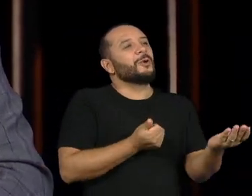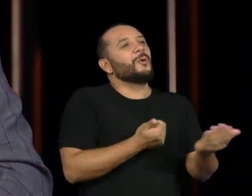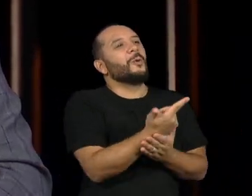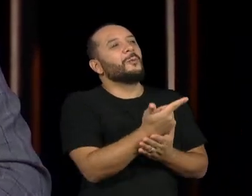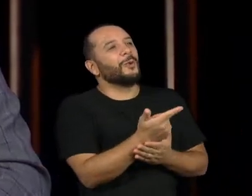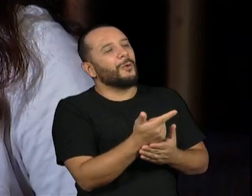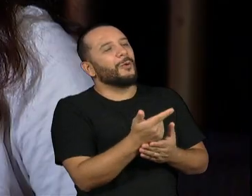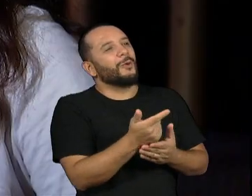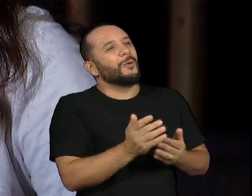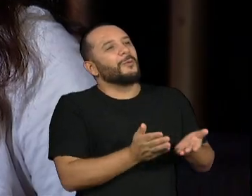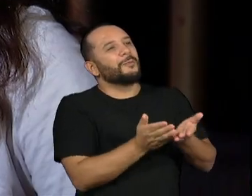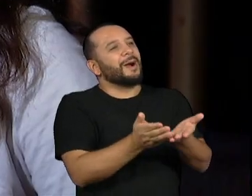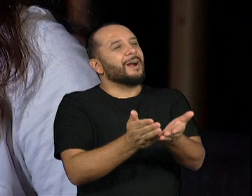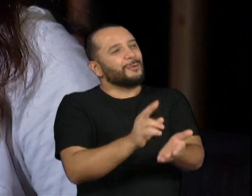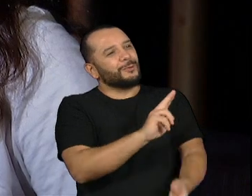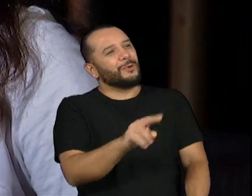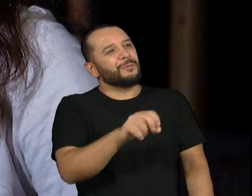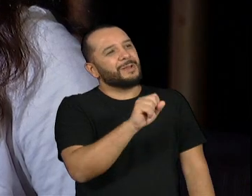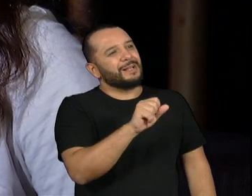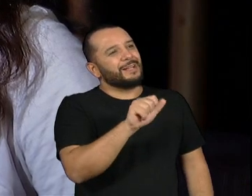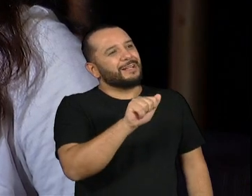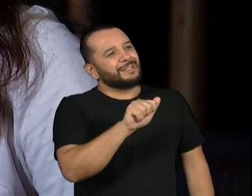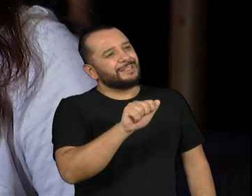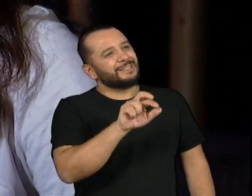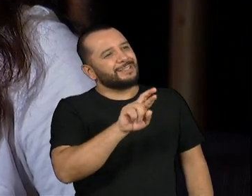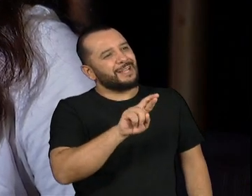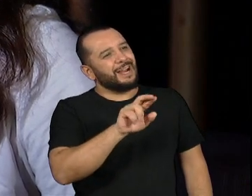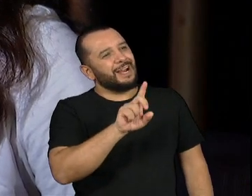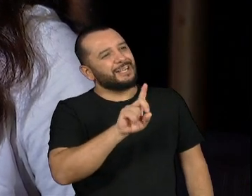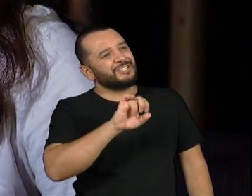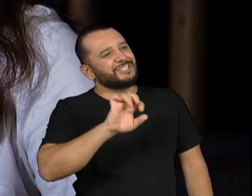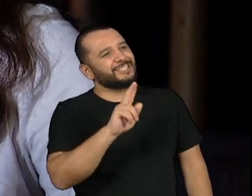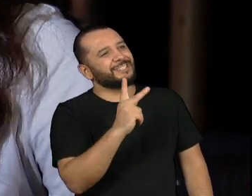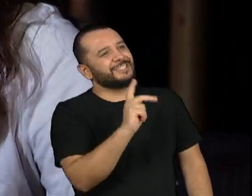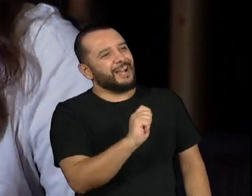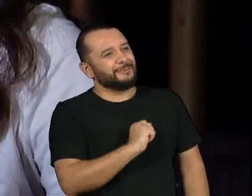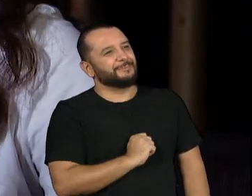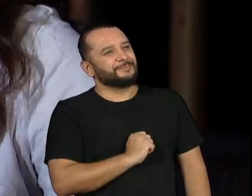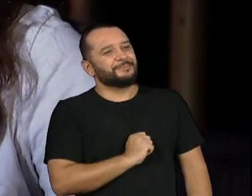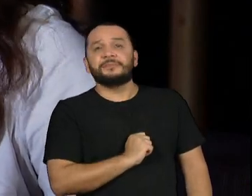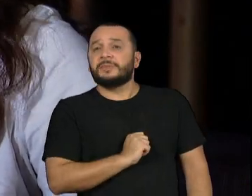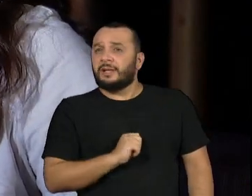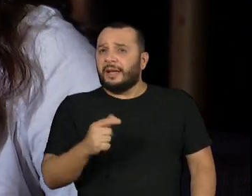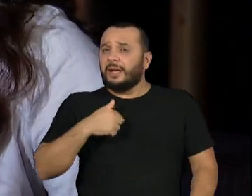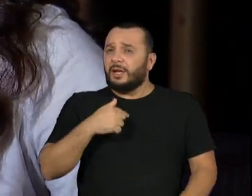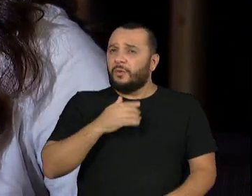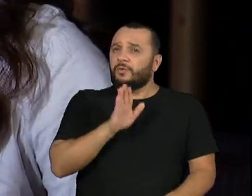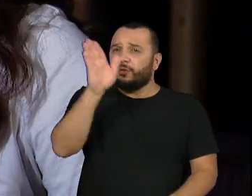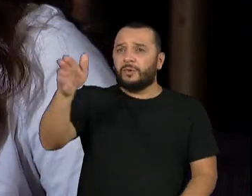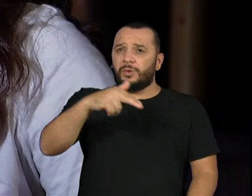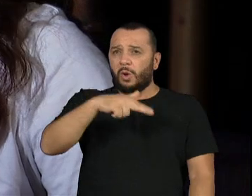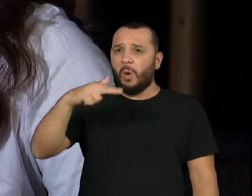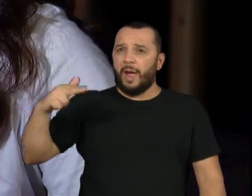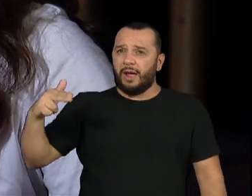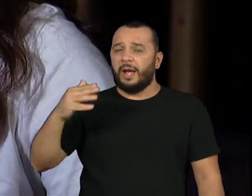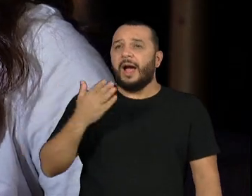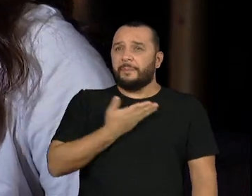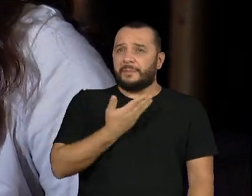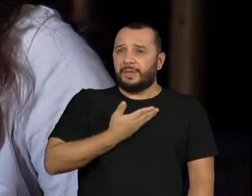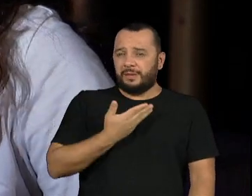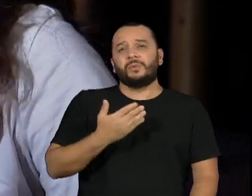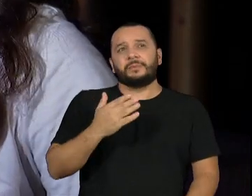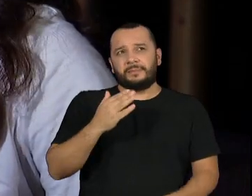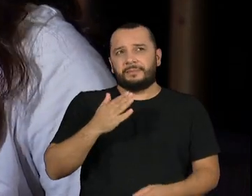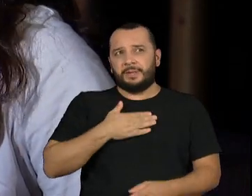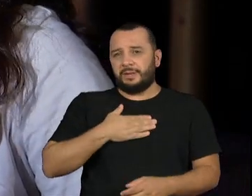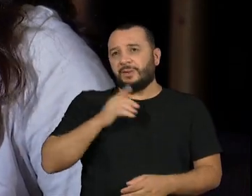aí. Eu cheguei na Noruega a convite de um amigo que eu fiz pela internet. Era um cara chamado Henrique,